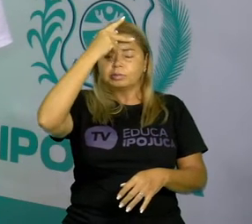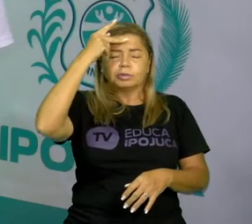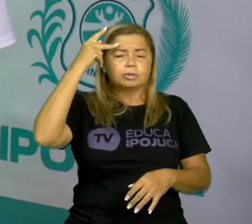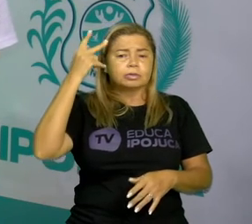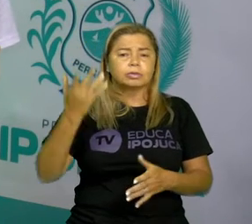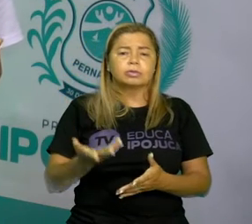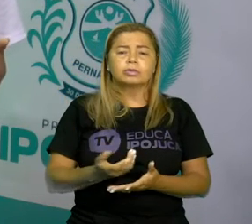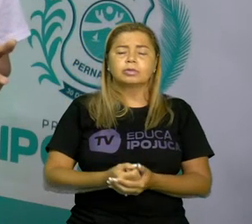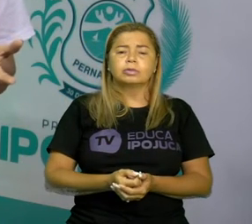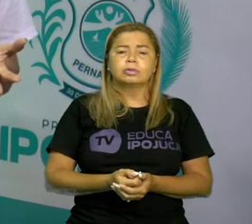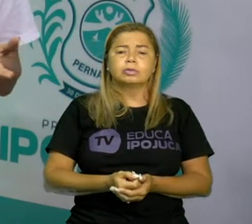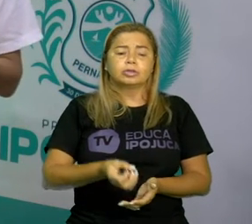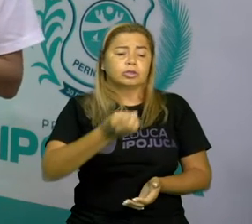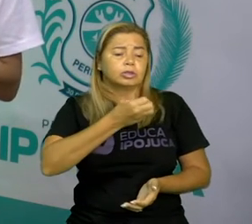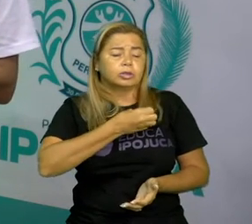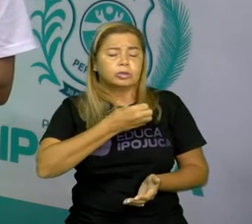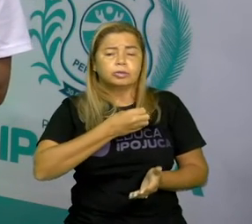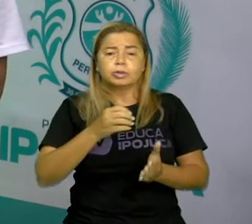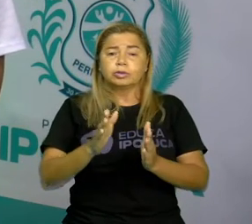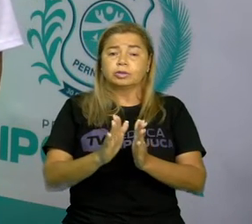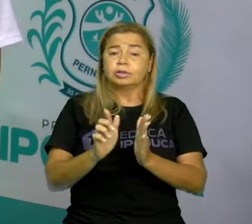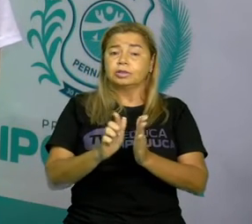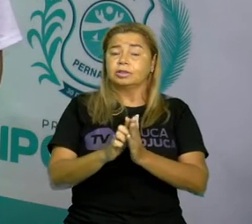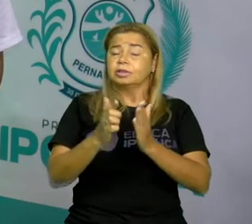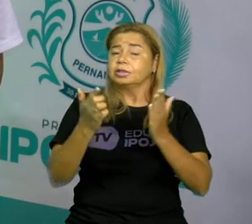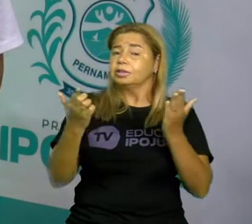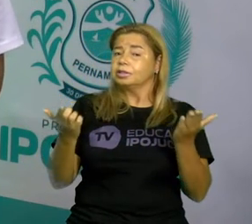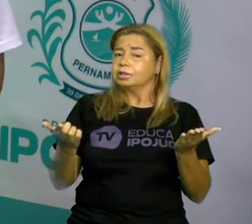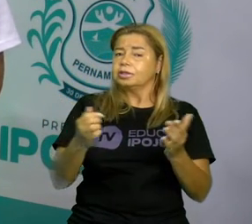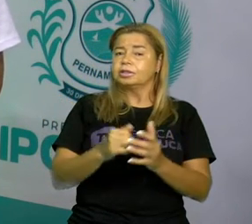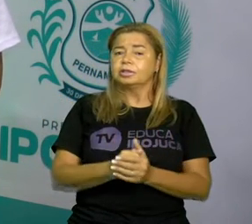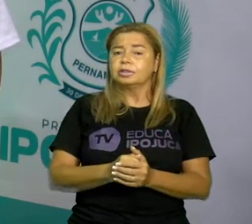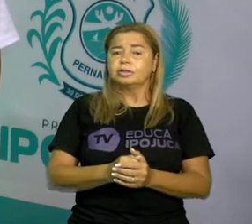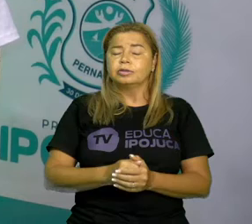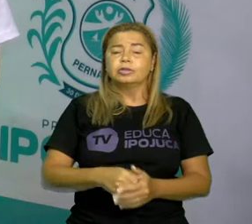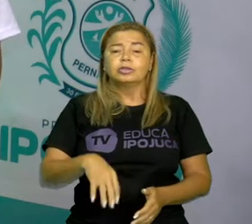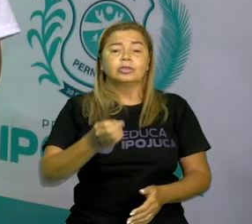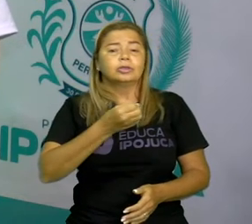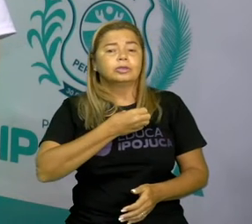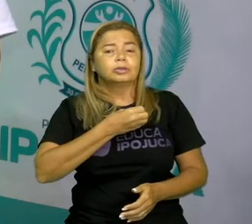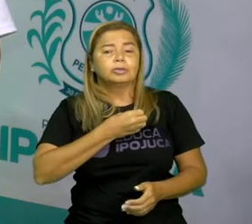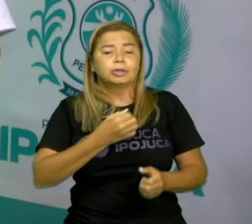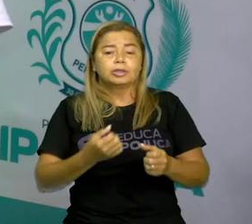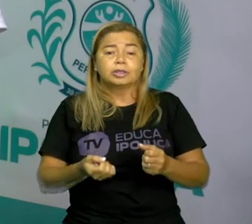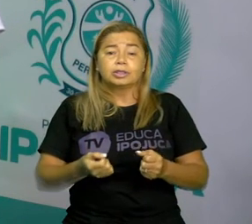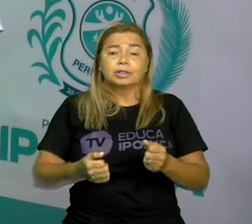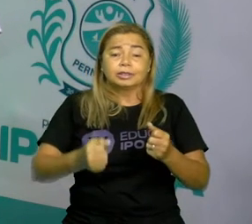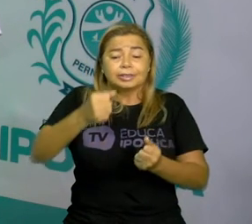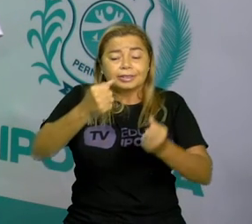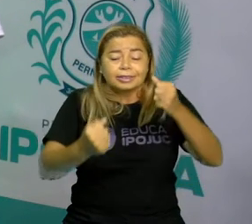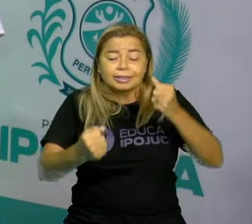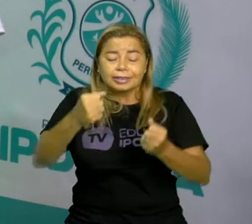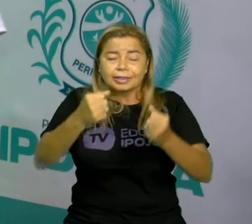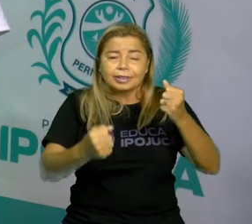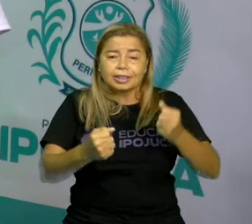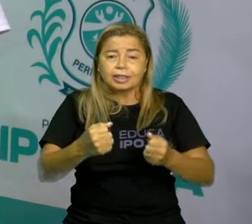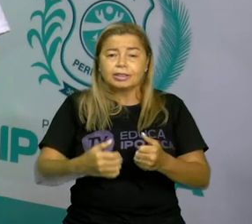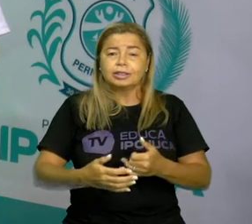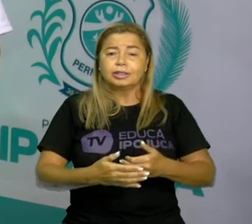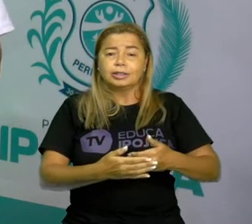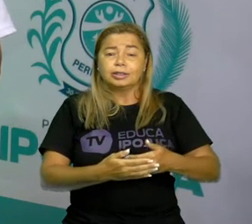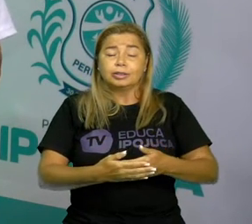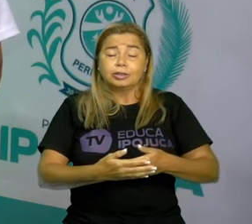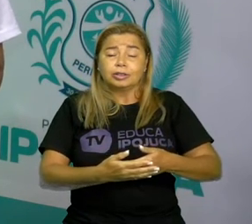gente, né, que a gente ganha, números de carrinho, de bonecas, e é importante a gente saber fazer